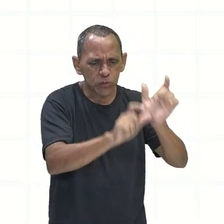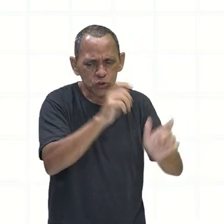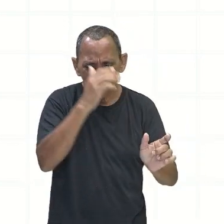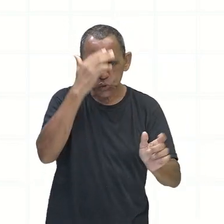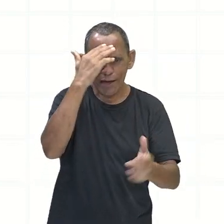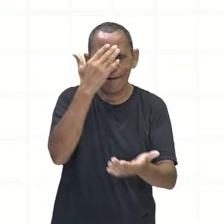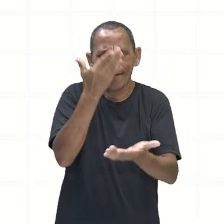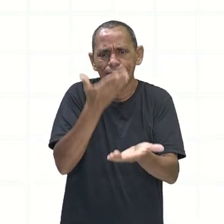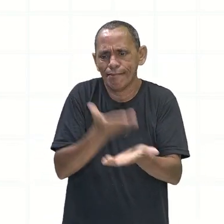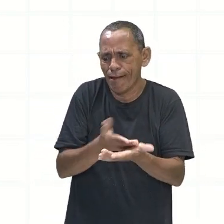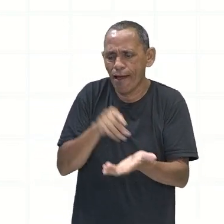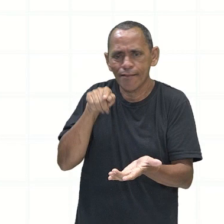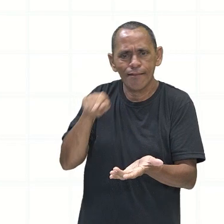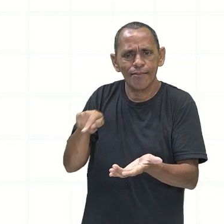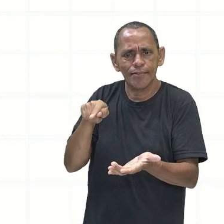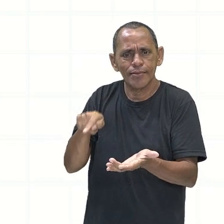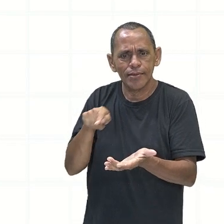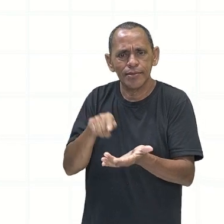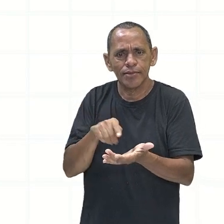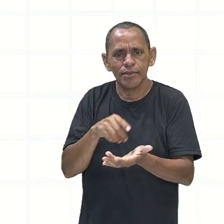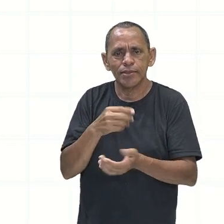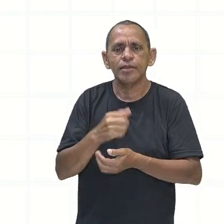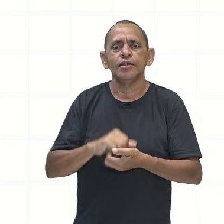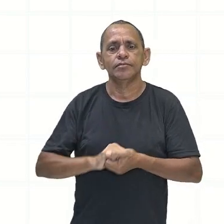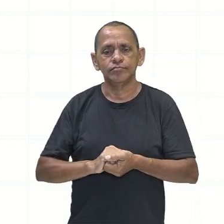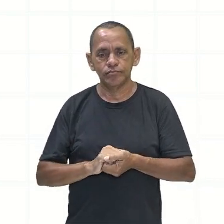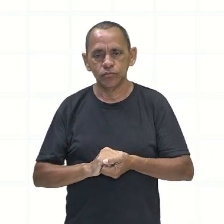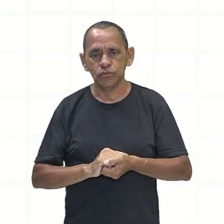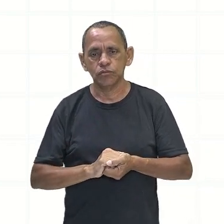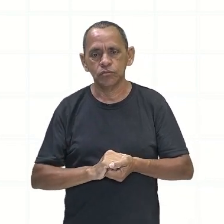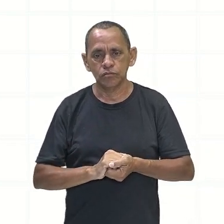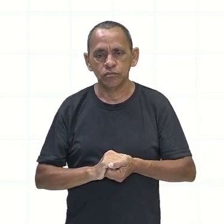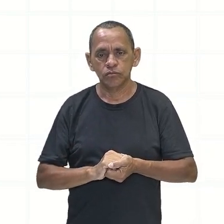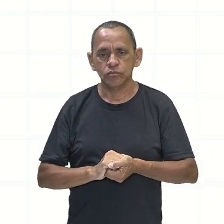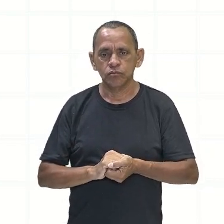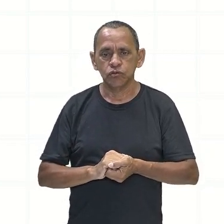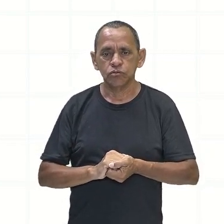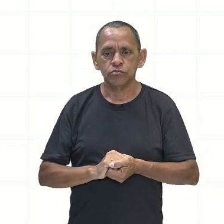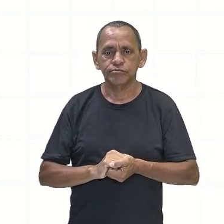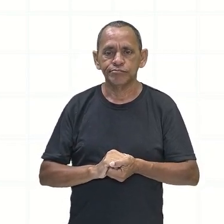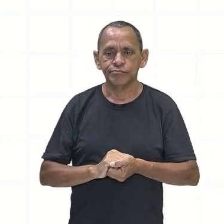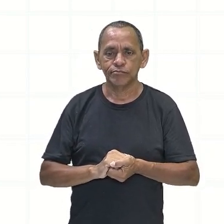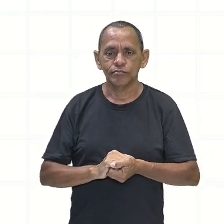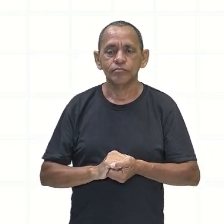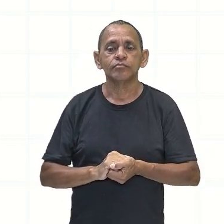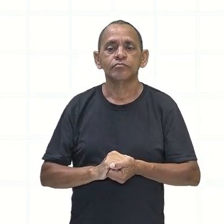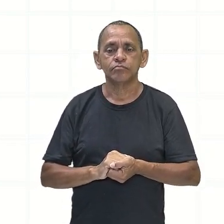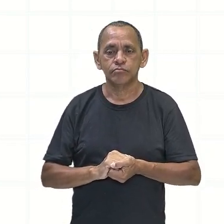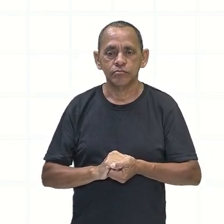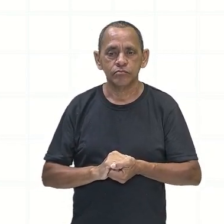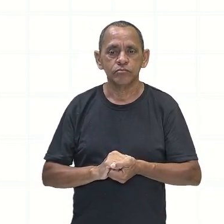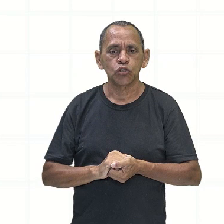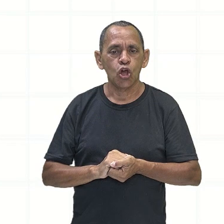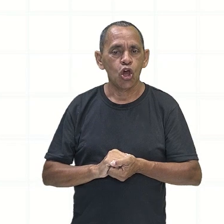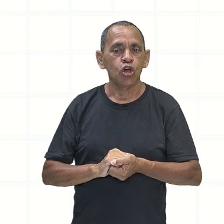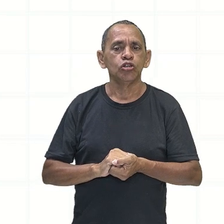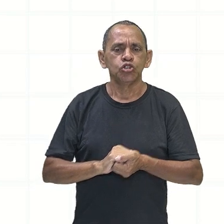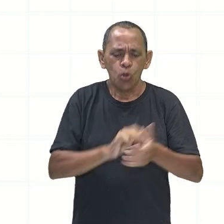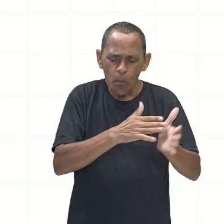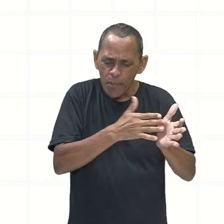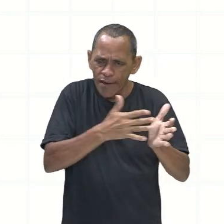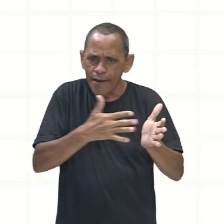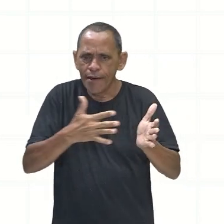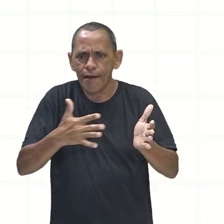nas promessas, né? Geralmente eles fazem lá na campanha política. E aí vem